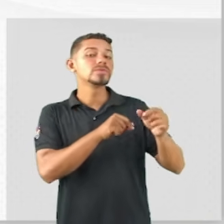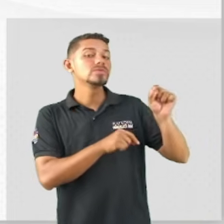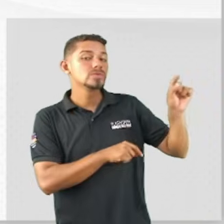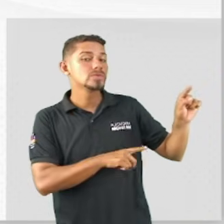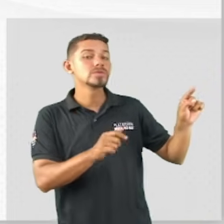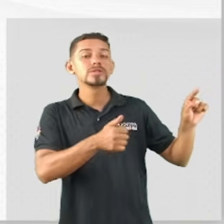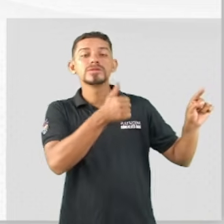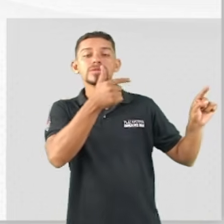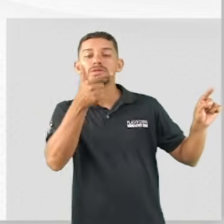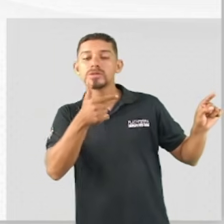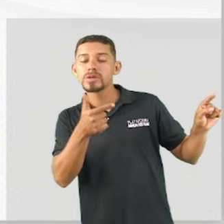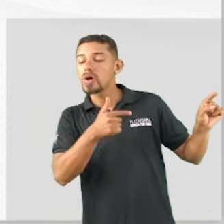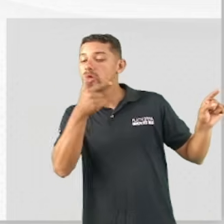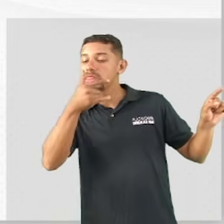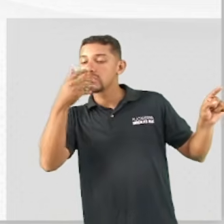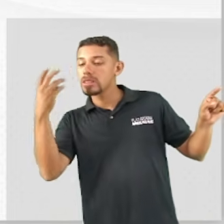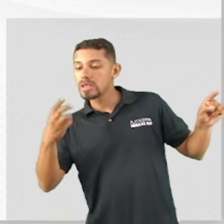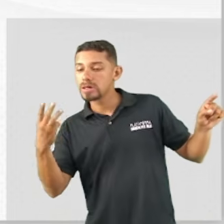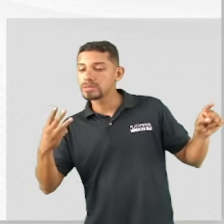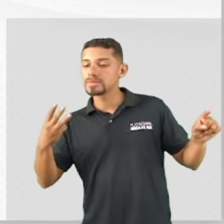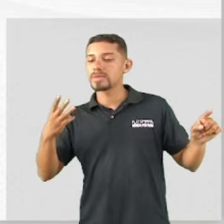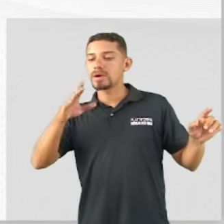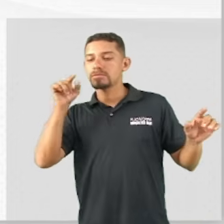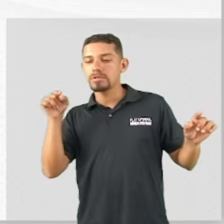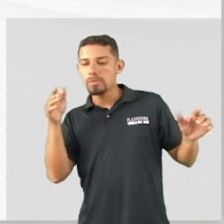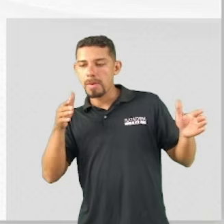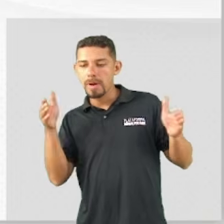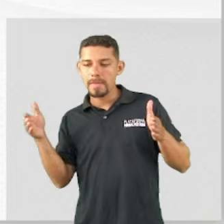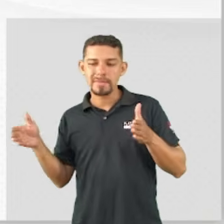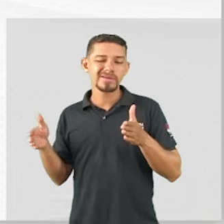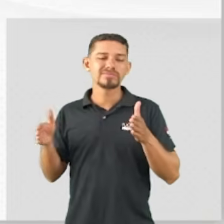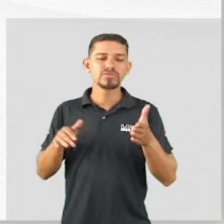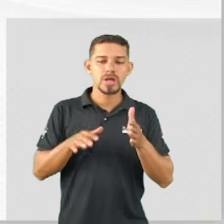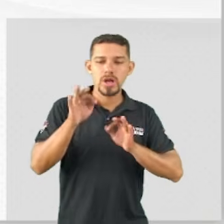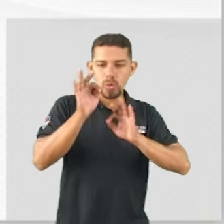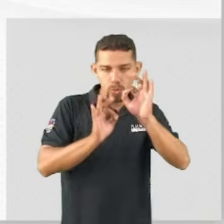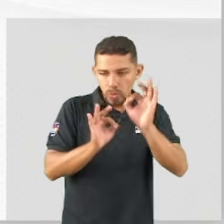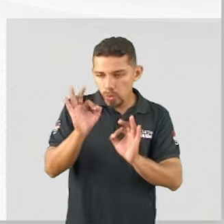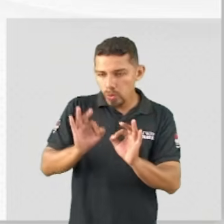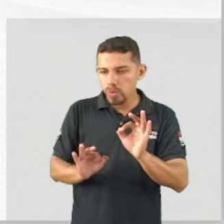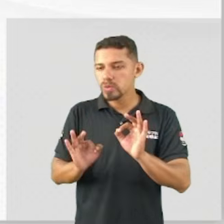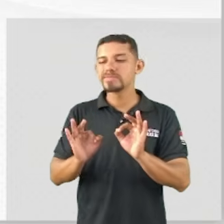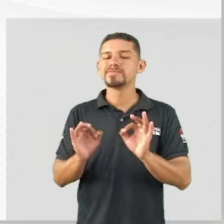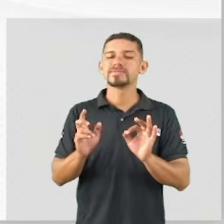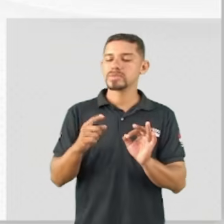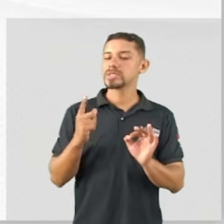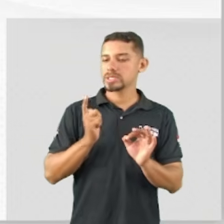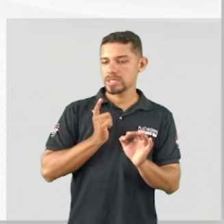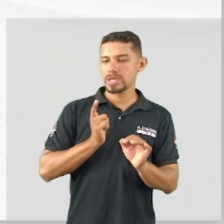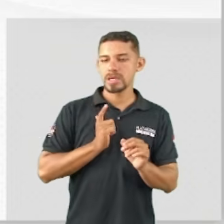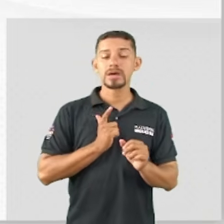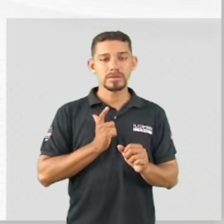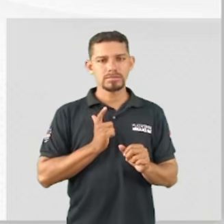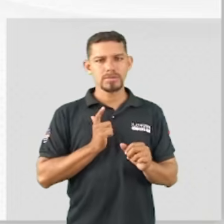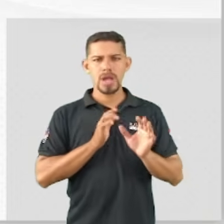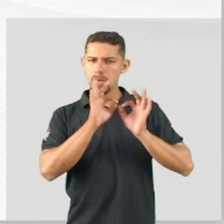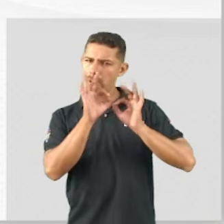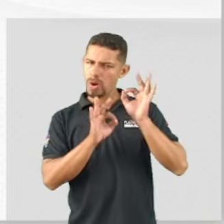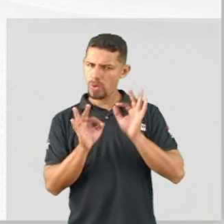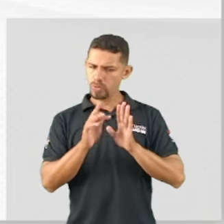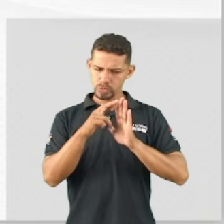falar segundo, após a primeira pessoa. Então, tudo isso é previamente estabelecido para a gente ter a ordem e ter